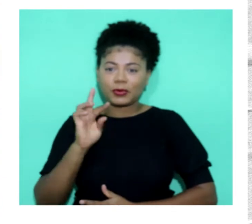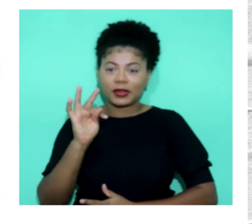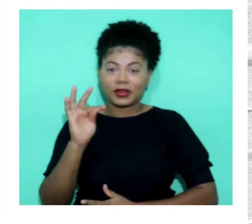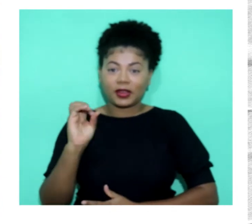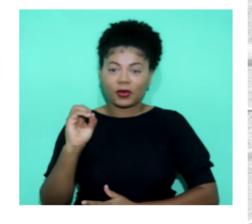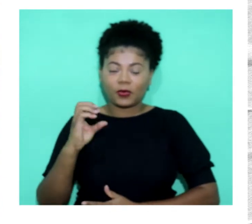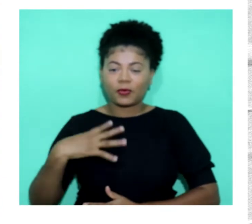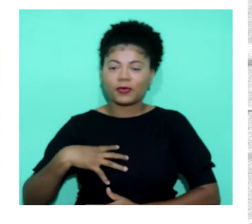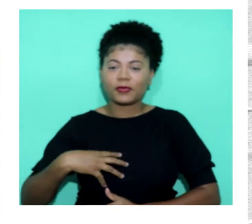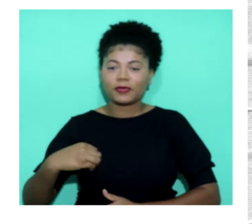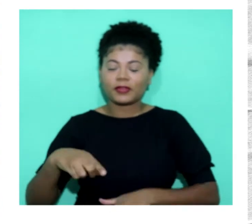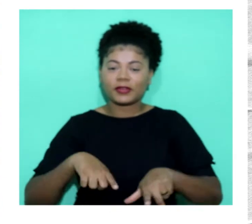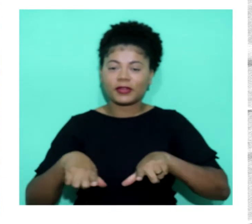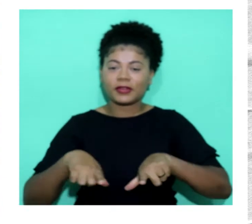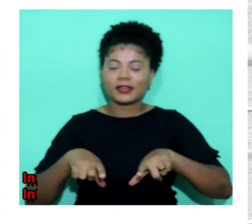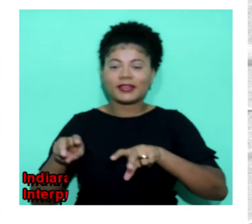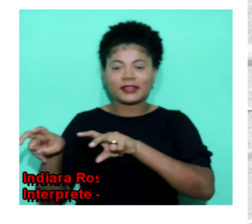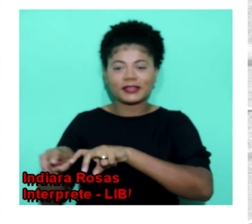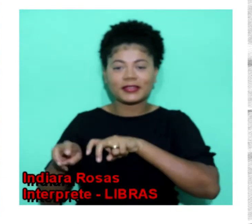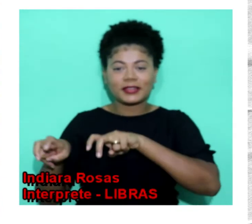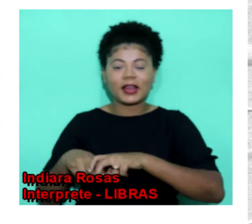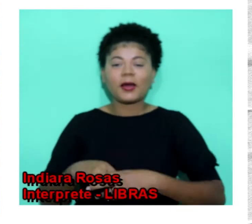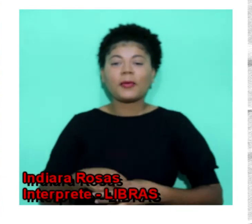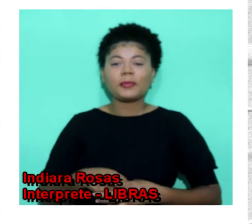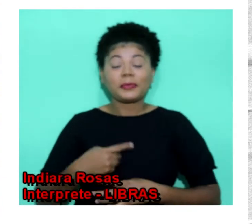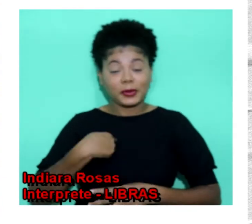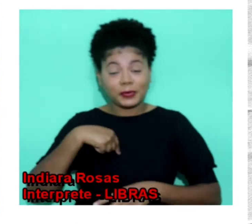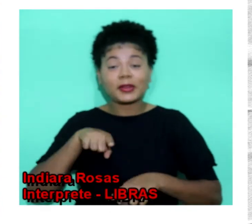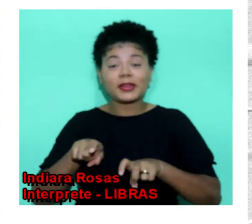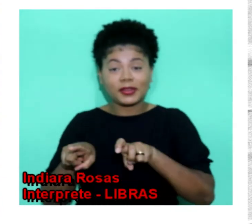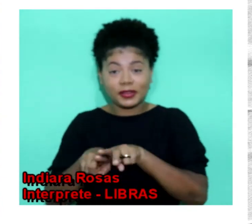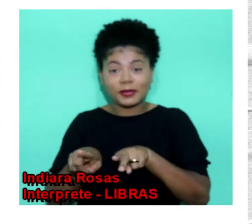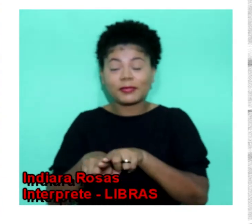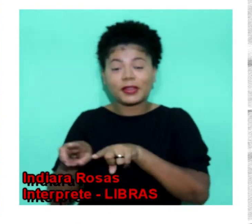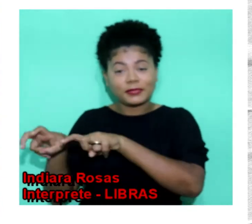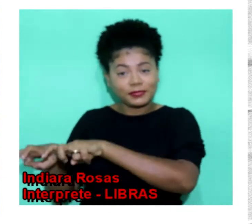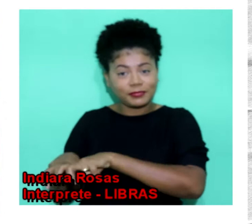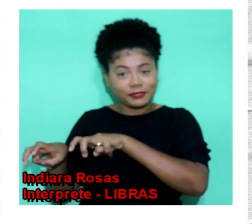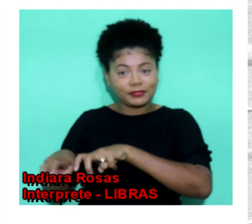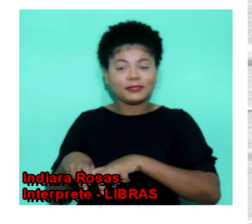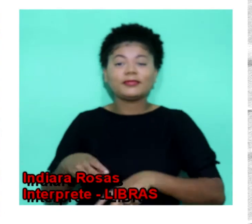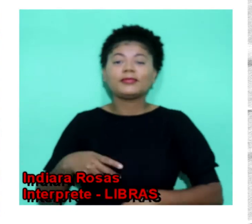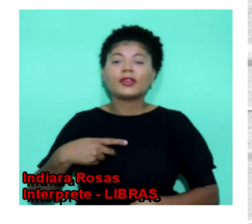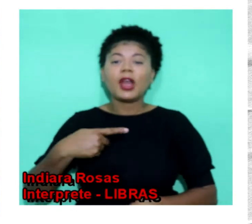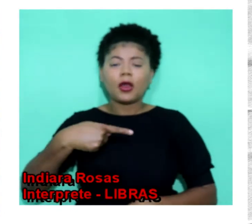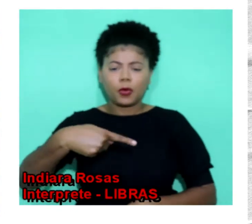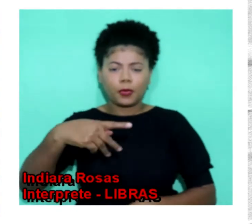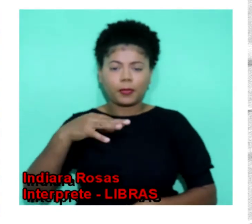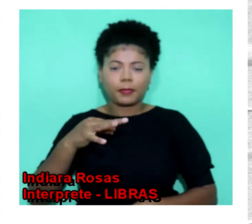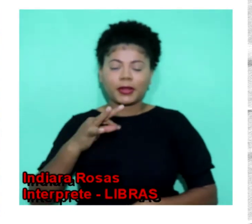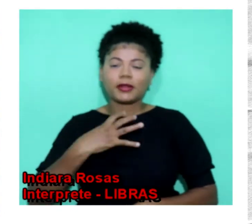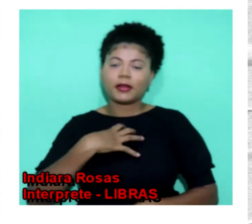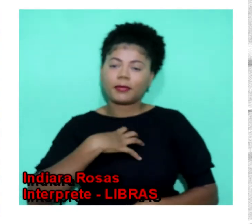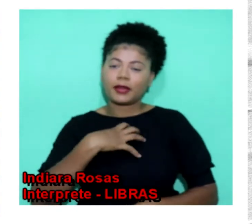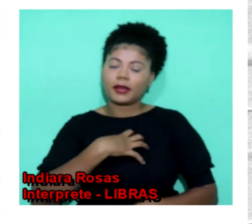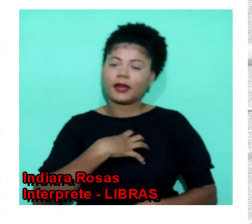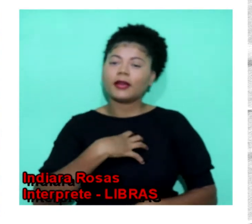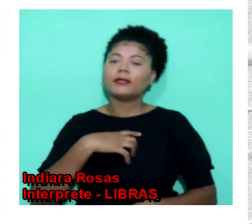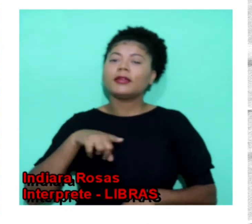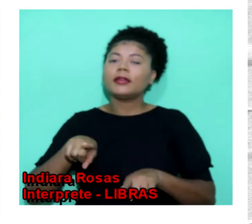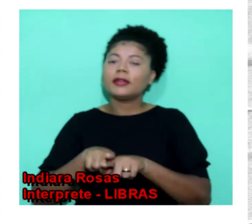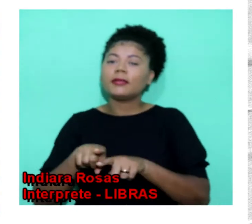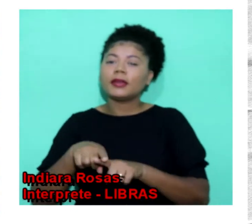o filho de agricultor sou agricultora militante do pt baiano faço parte da federação dos movimentos